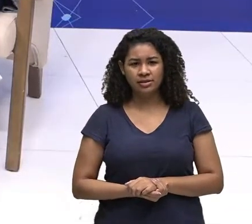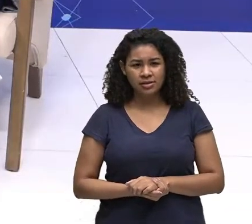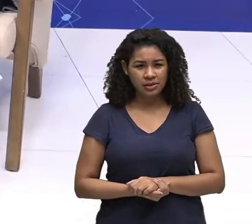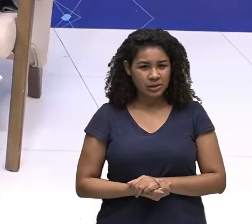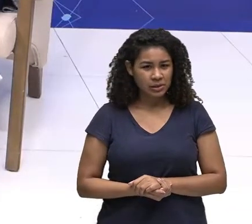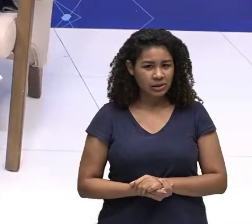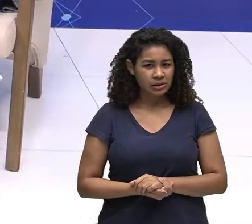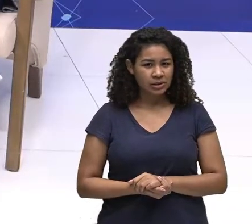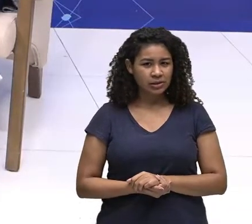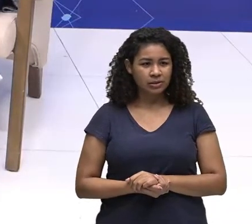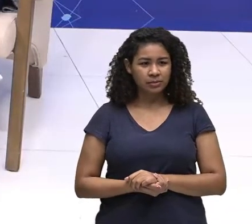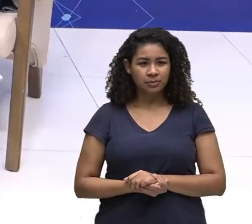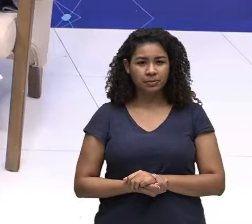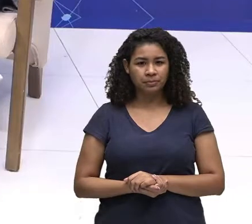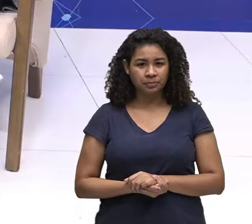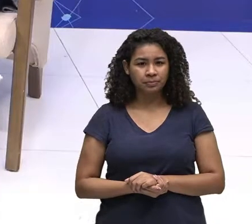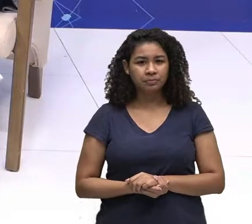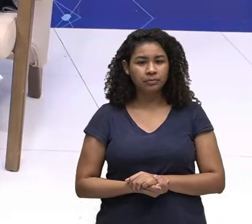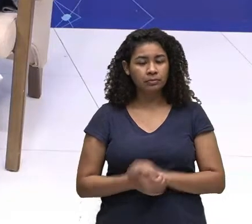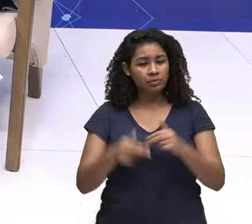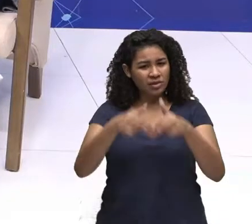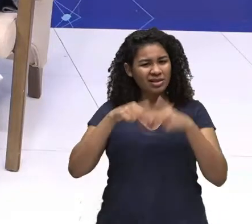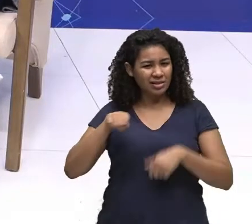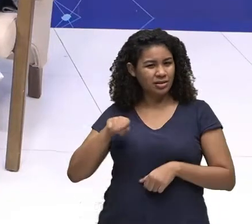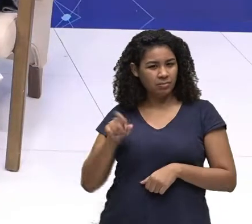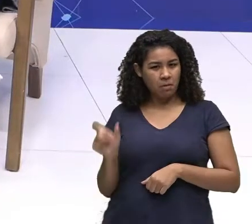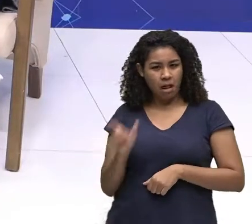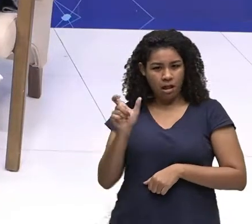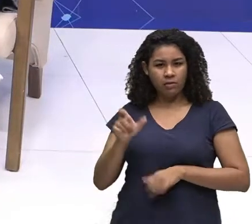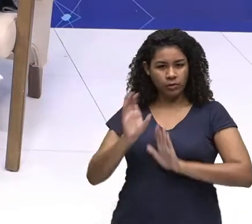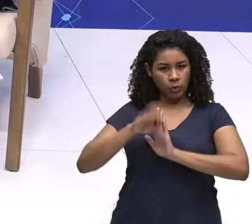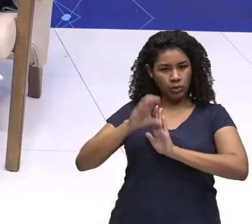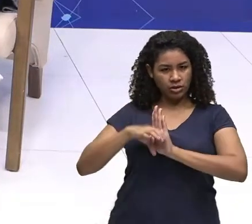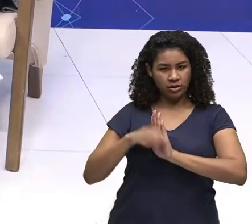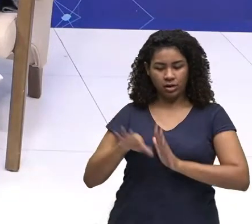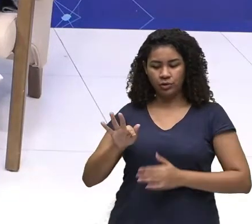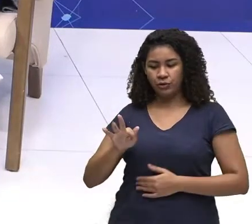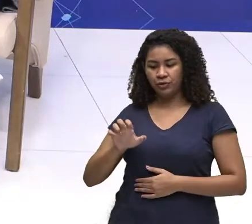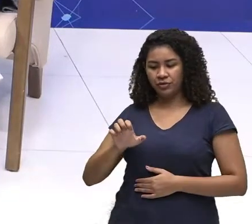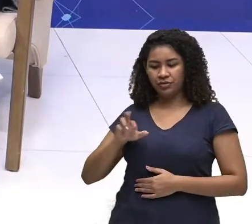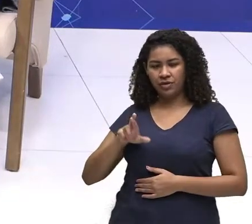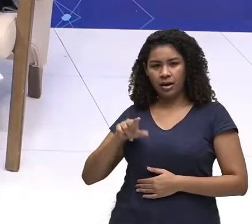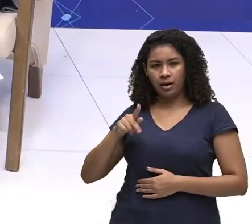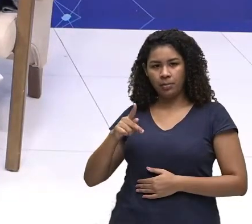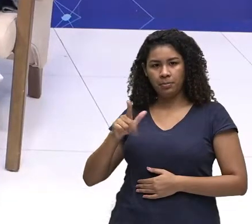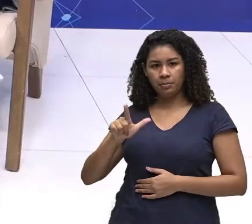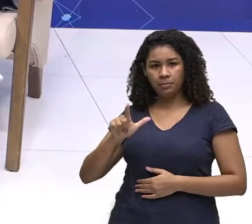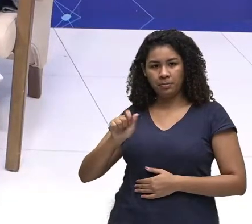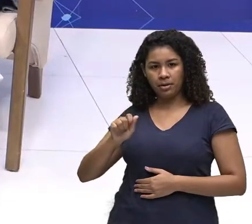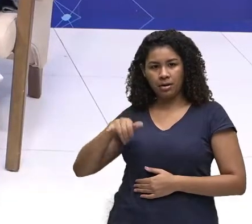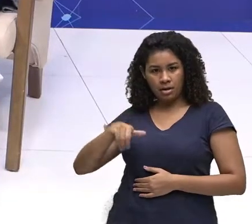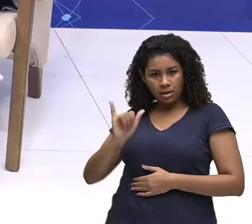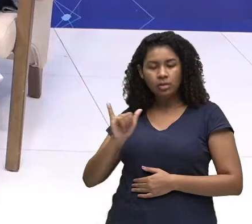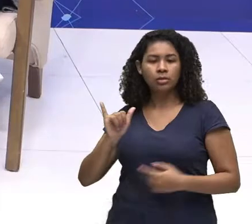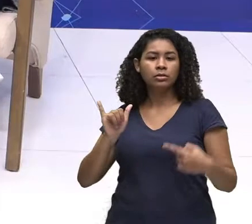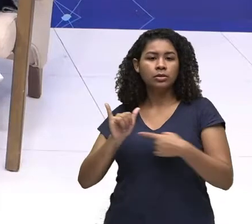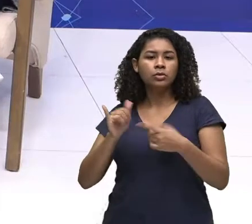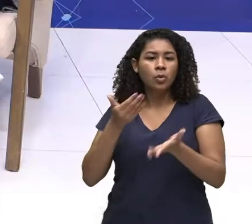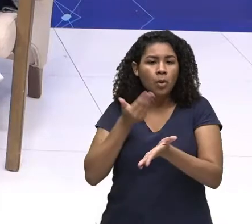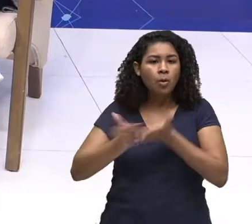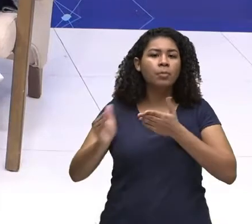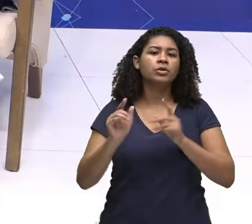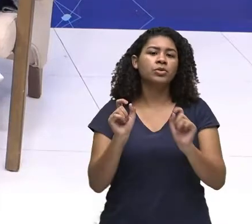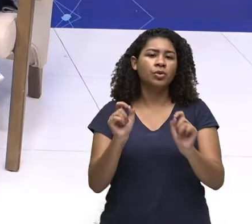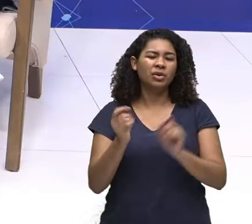dos Jogos Olímpicos, o conceito de fair play surge em 1896 com o Barão Pierre de Coubertin, quando propõe ali